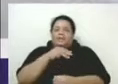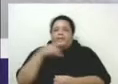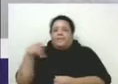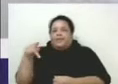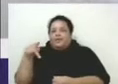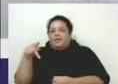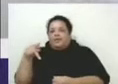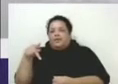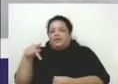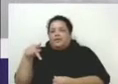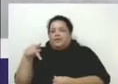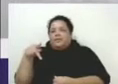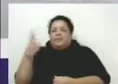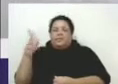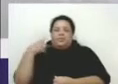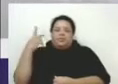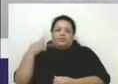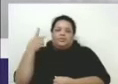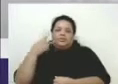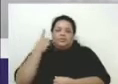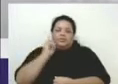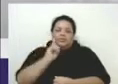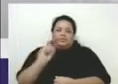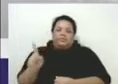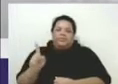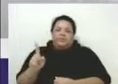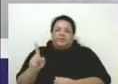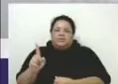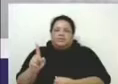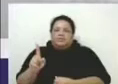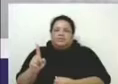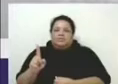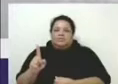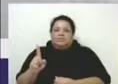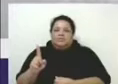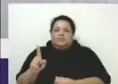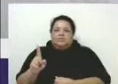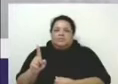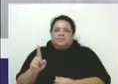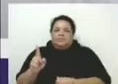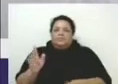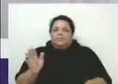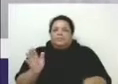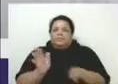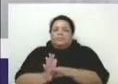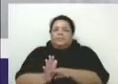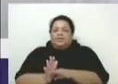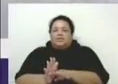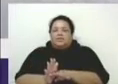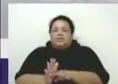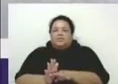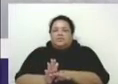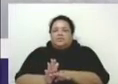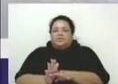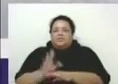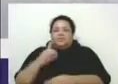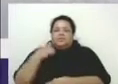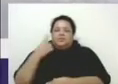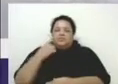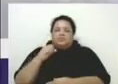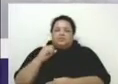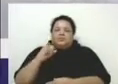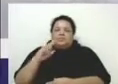promotor. Fomos falar com o promotor, chegamos lá com o doutor Silvio, expusemos toda a